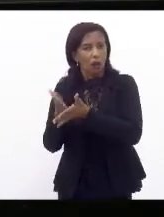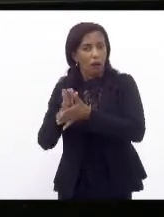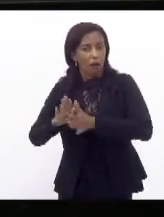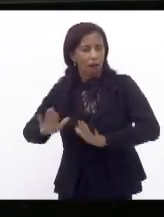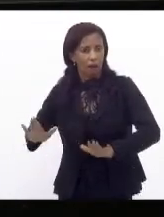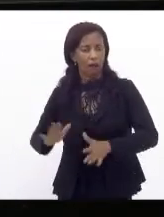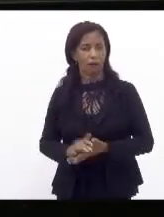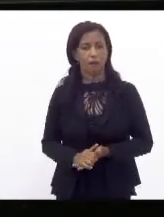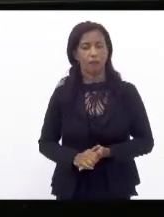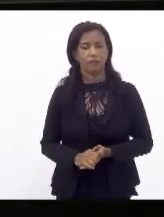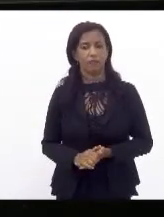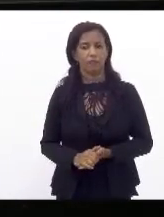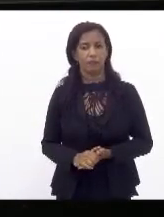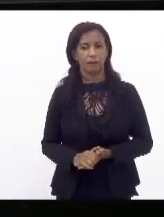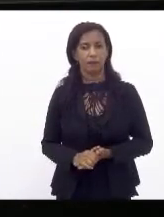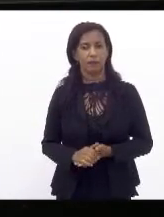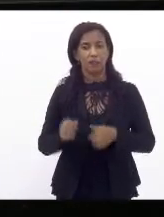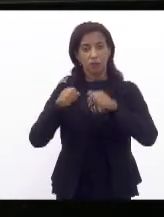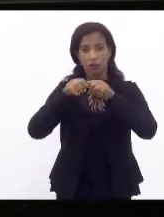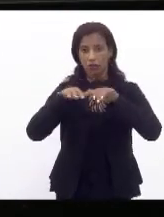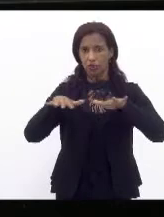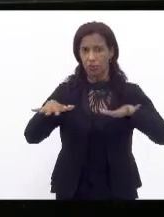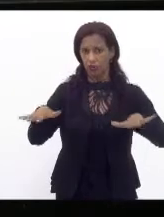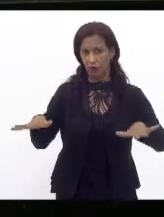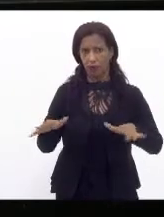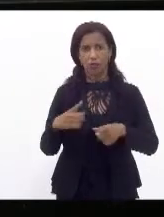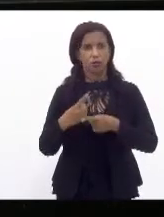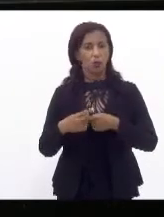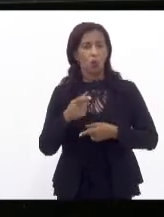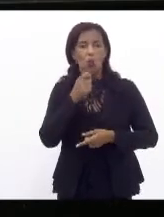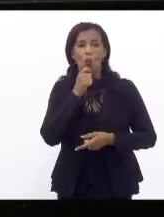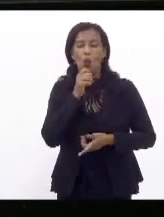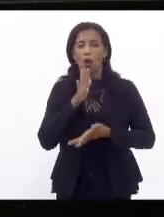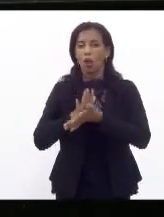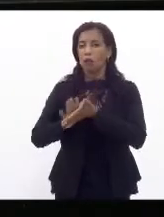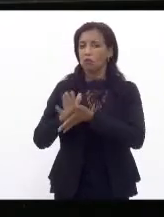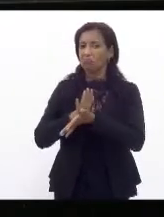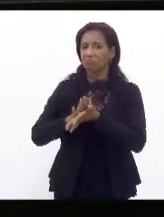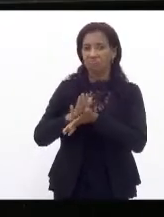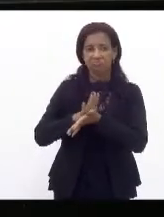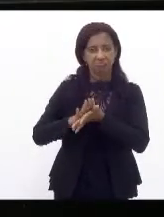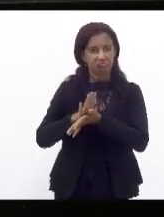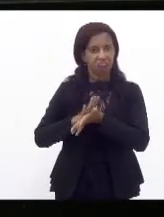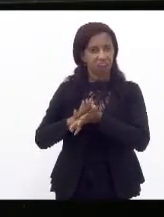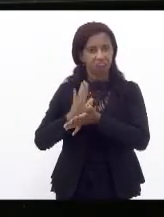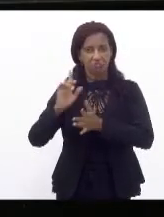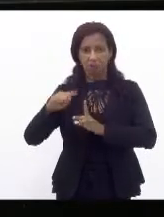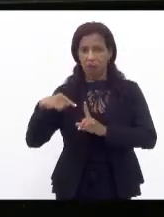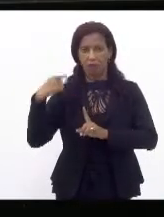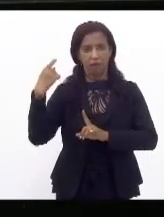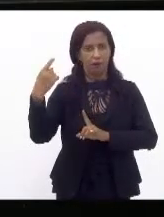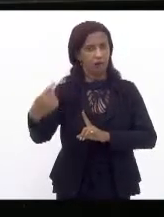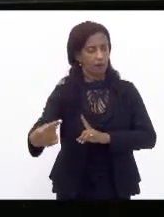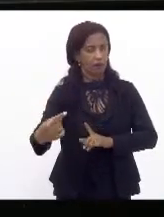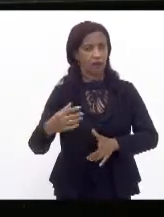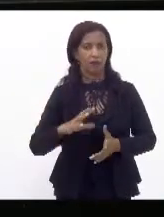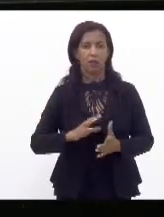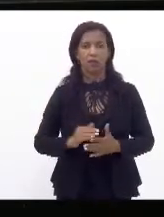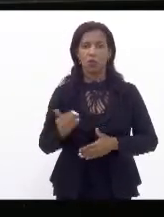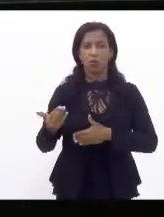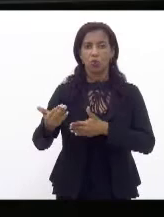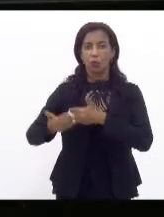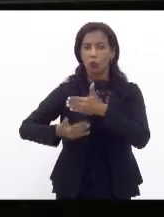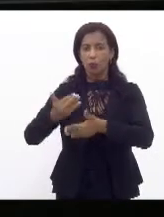essa coligação se desfaz, porque não tem nada para além disso, né, além do